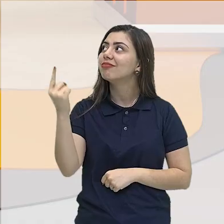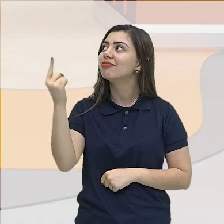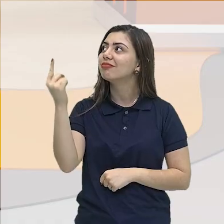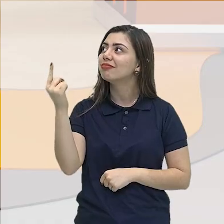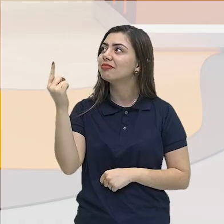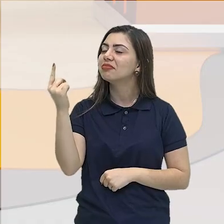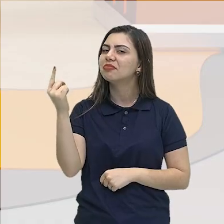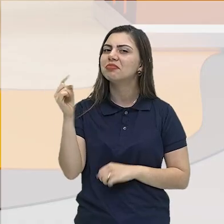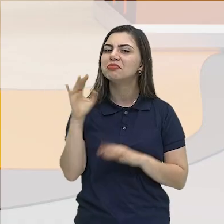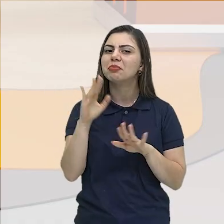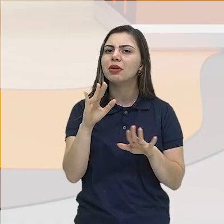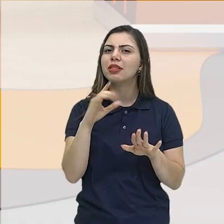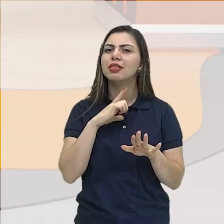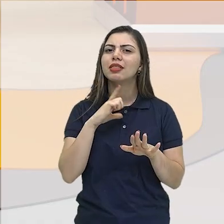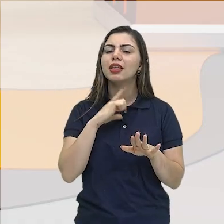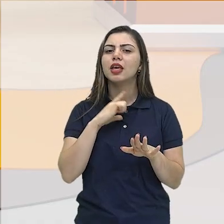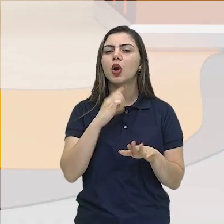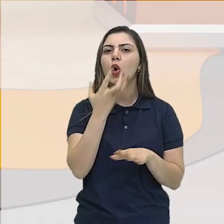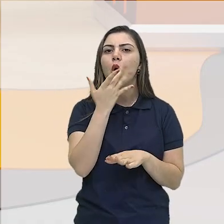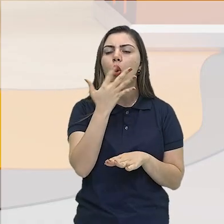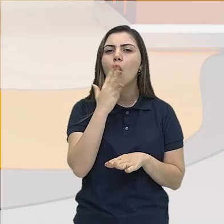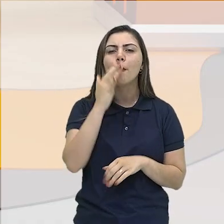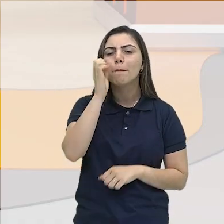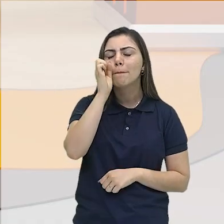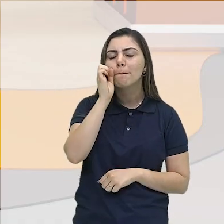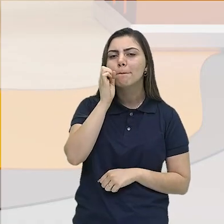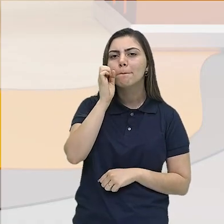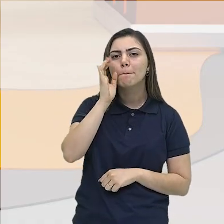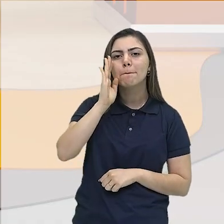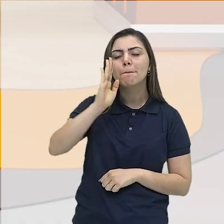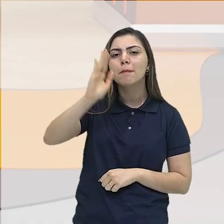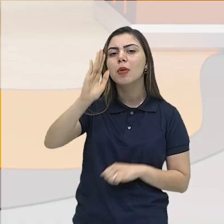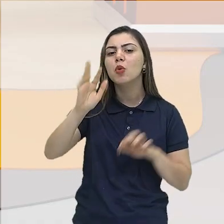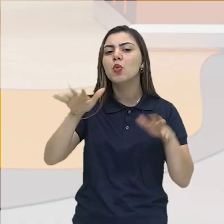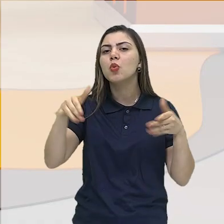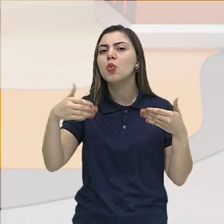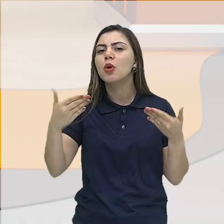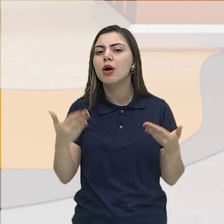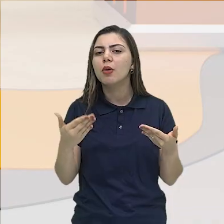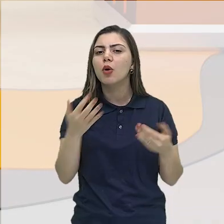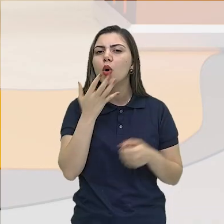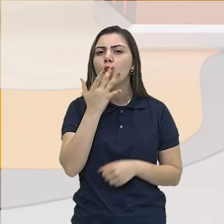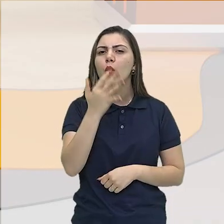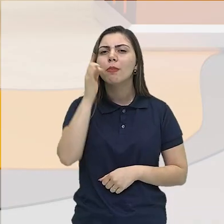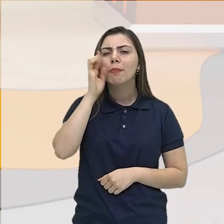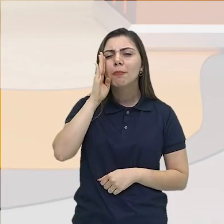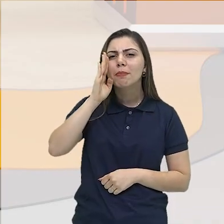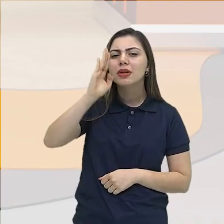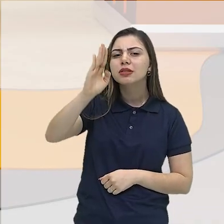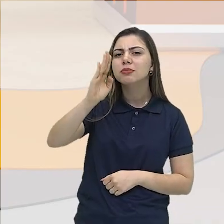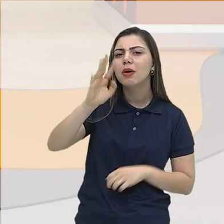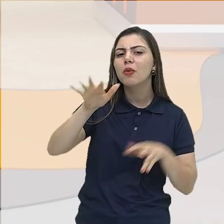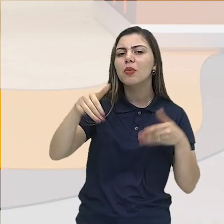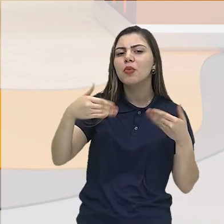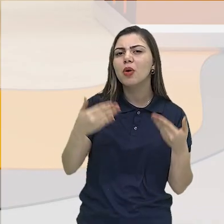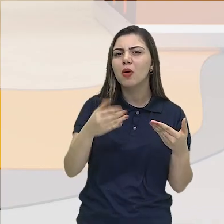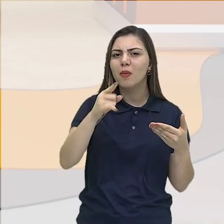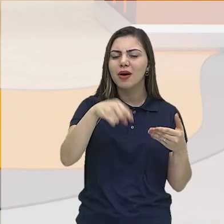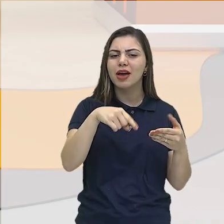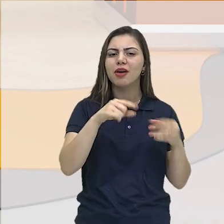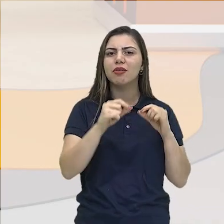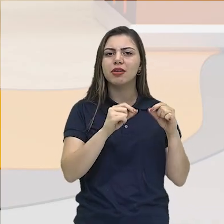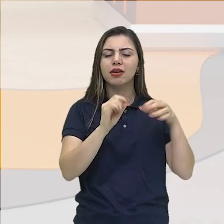planeta, o que se destaca nessa imagem? O que vocês acham que se destaca? Se destaca mais terra ou